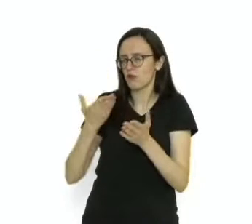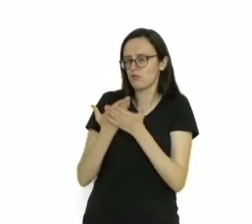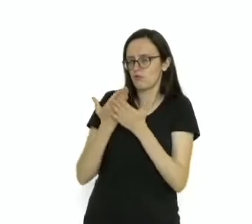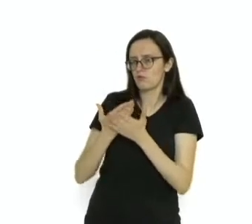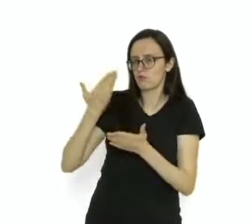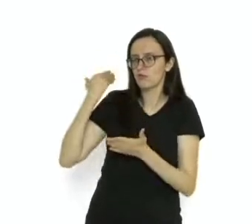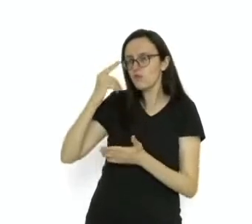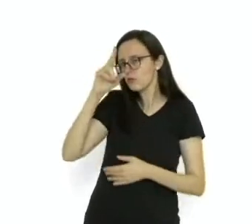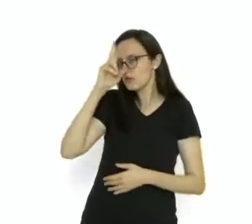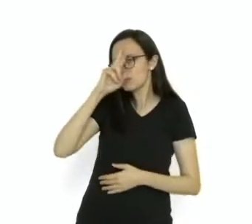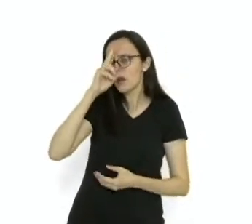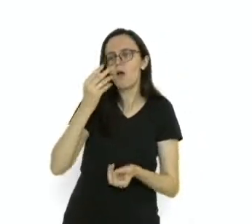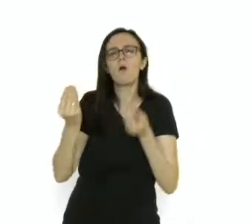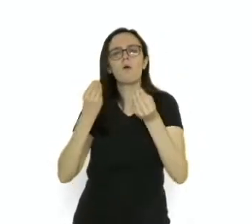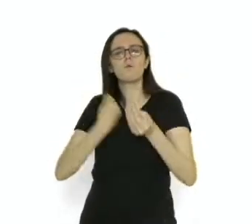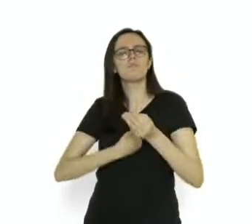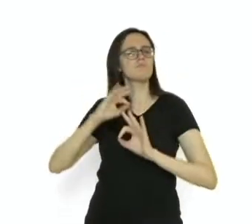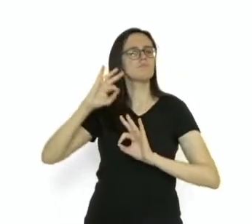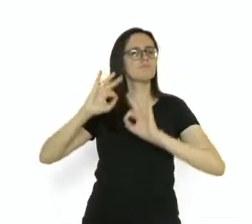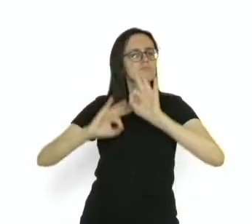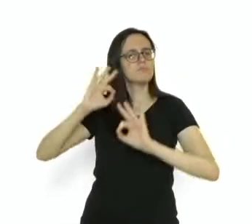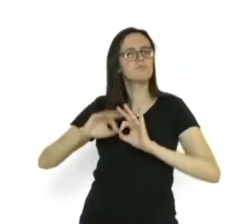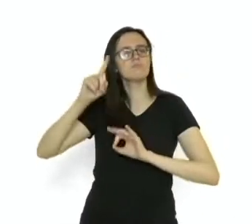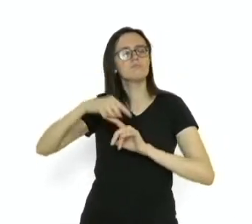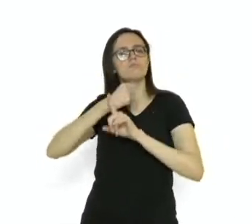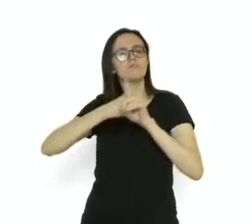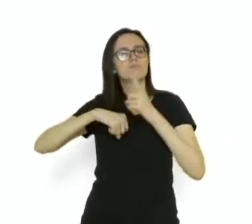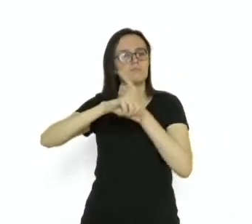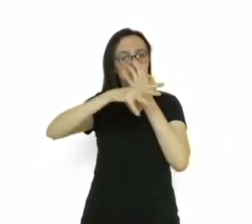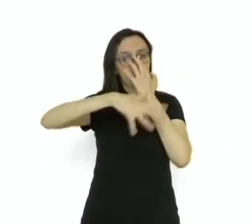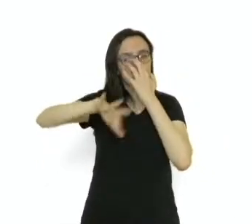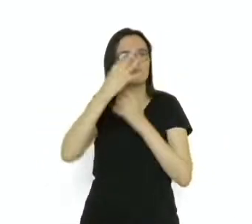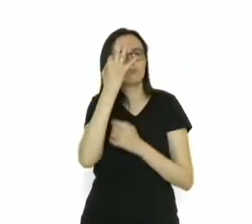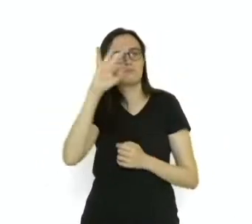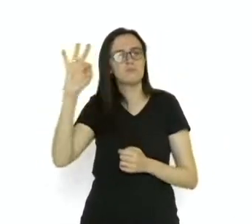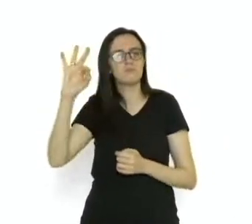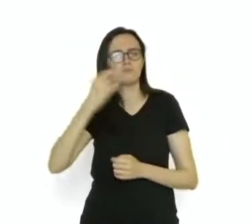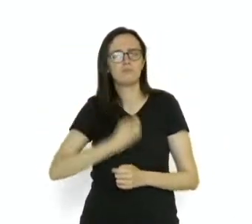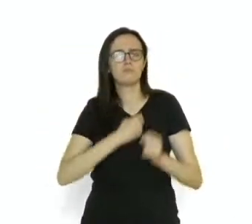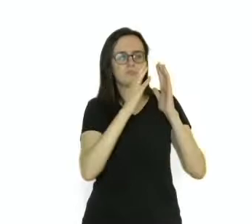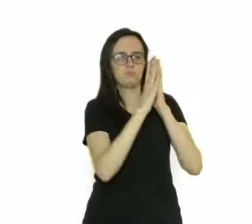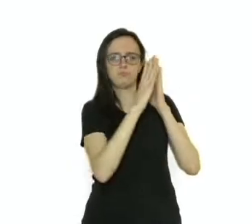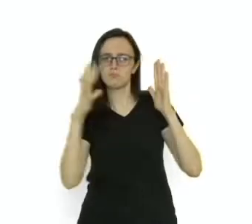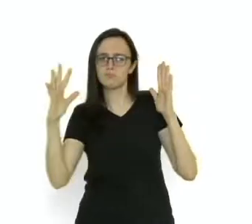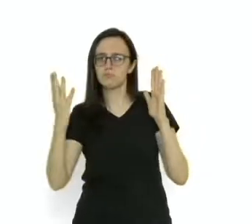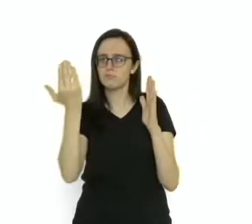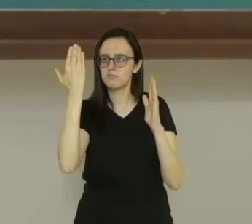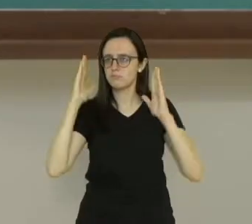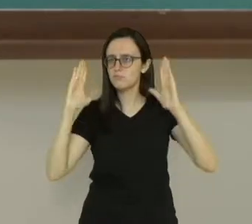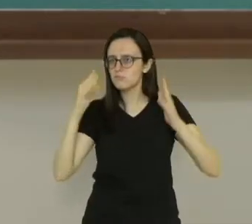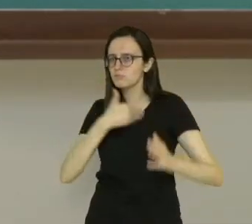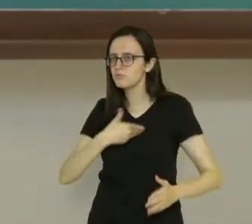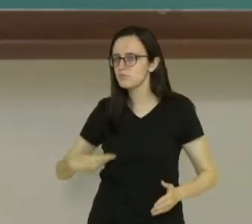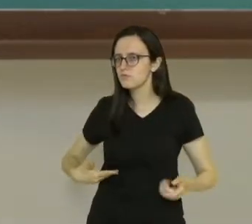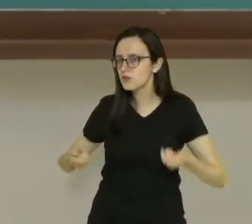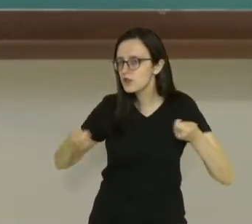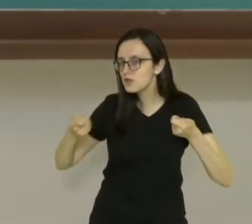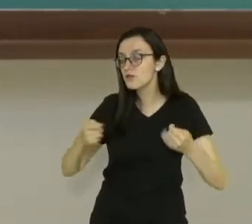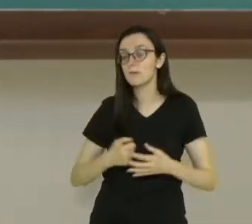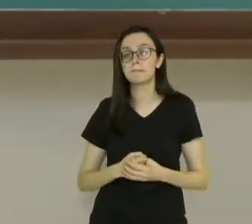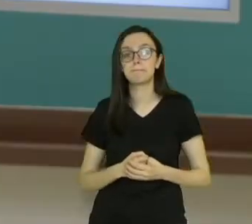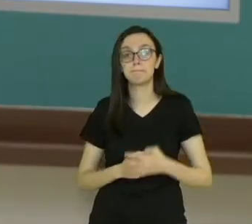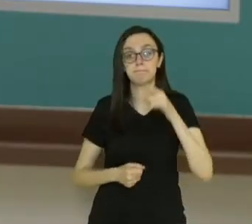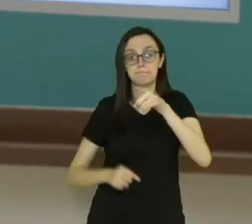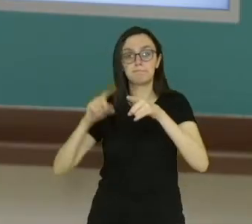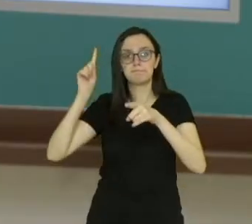Você lembra como estava organizada a sociedade francesa durante o Antigo Regime? O Antigo Regime é